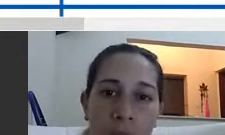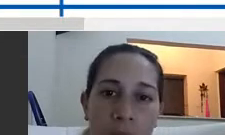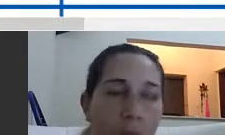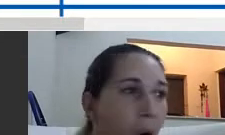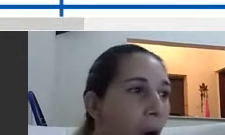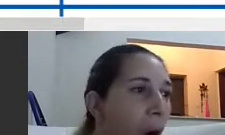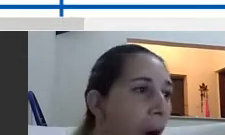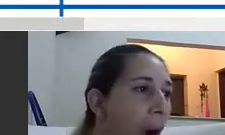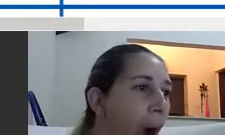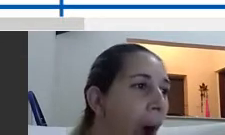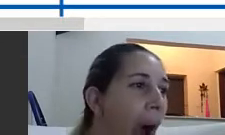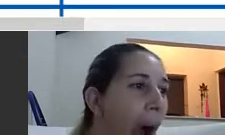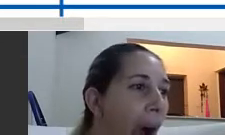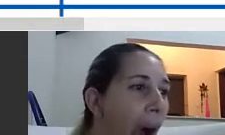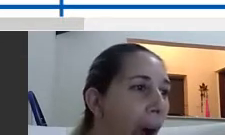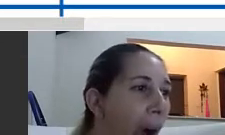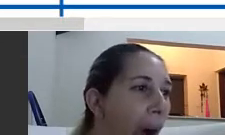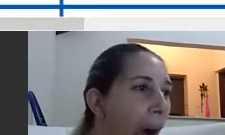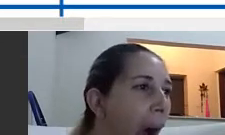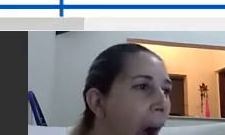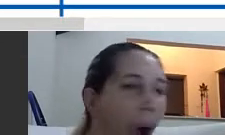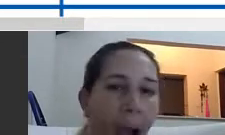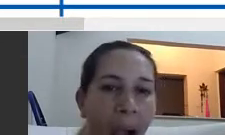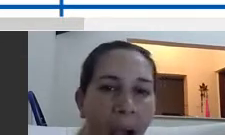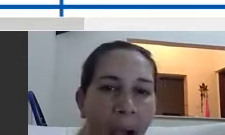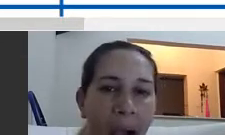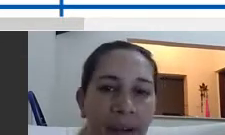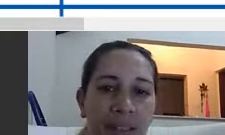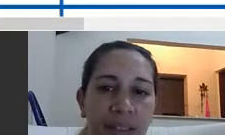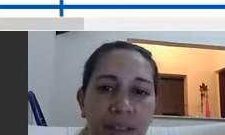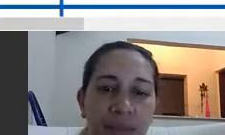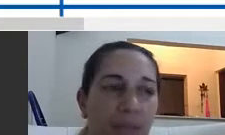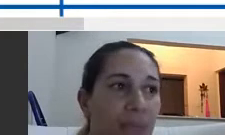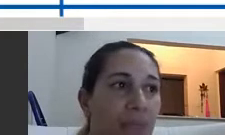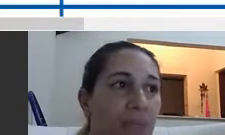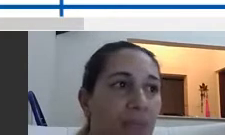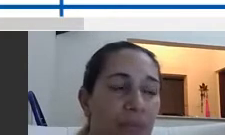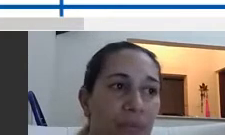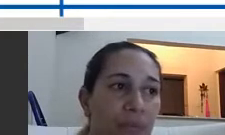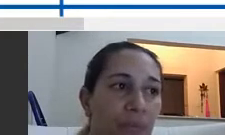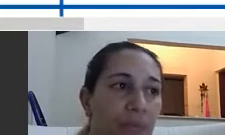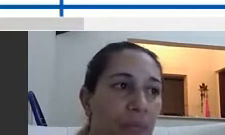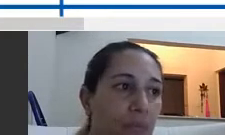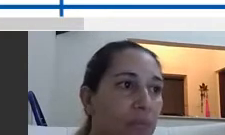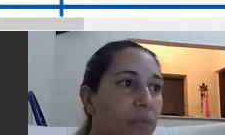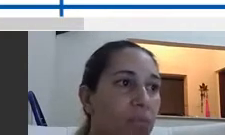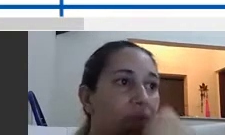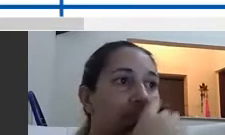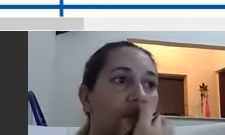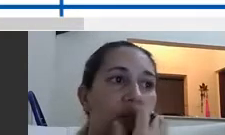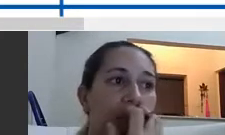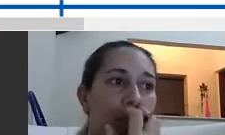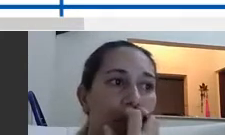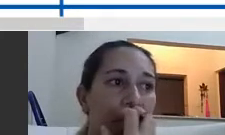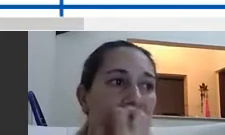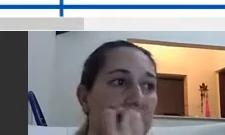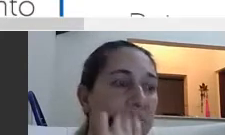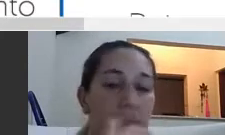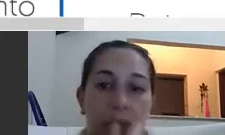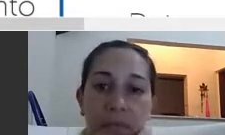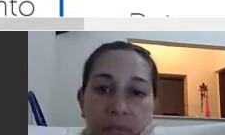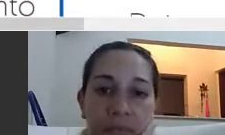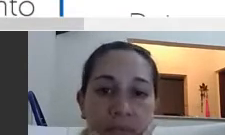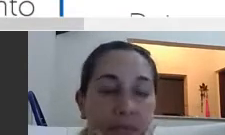enfim, já saímos daquele modelo conceitual lá que nós já vimos. A gente já está no momento de DER, aqui, diagrama, né? Então,